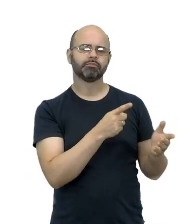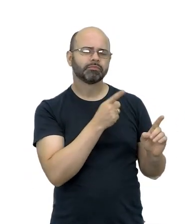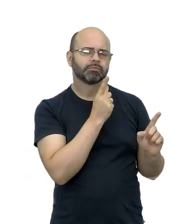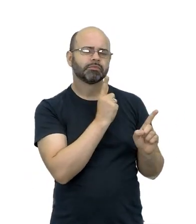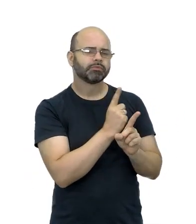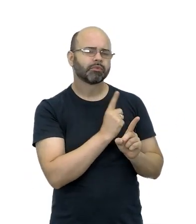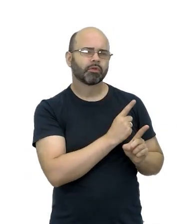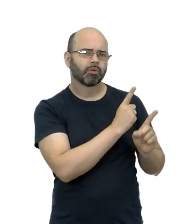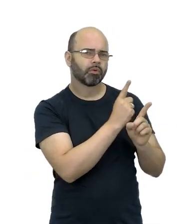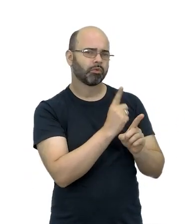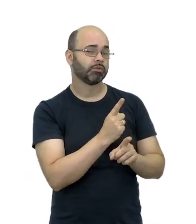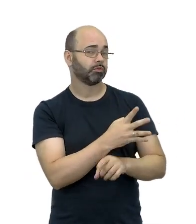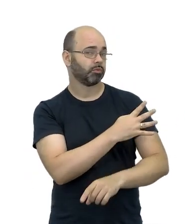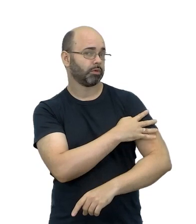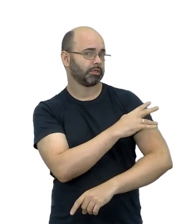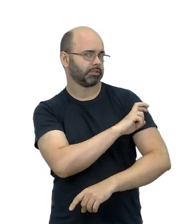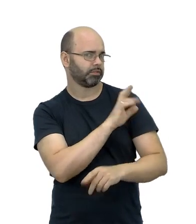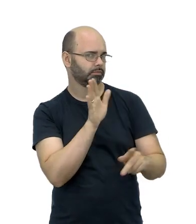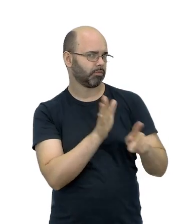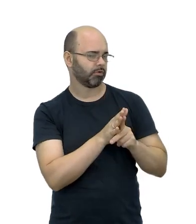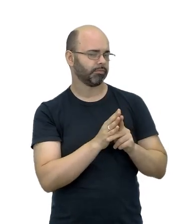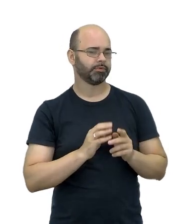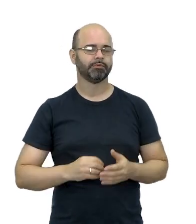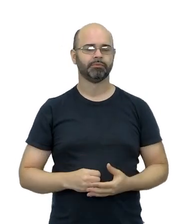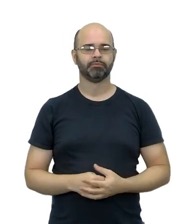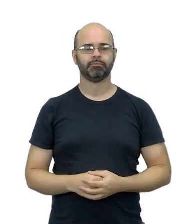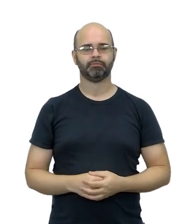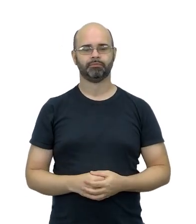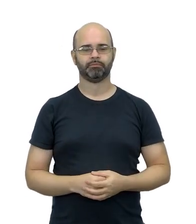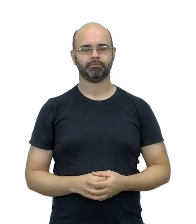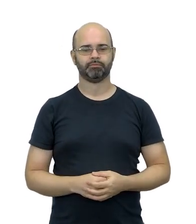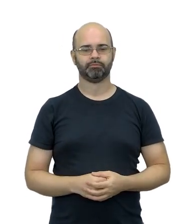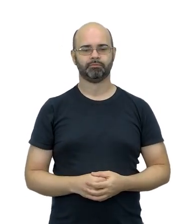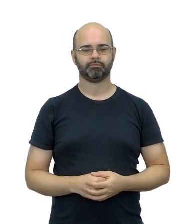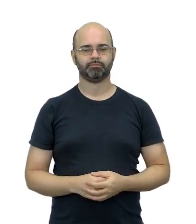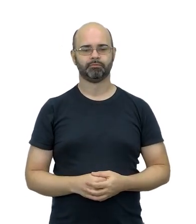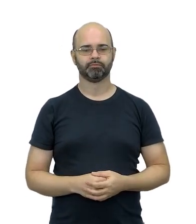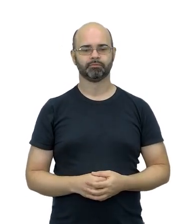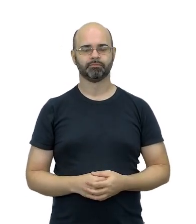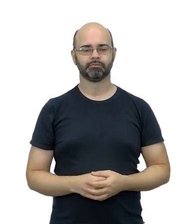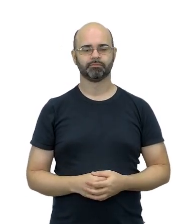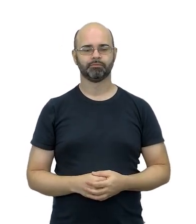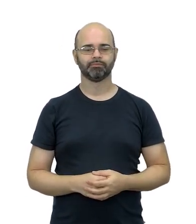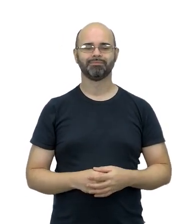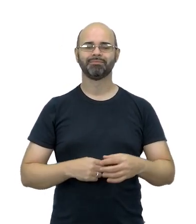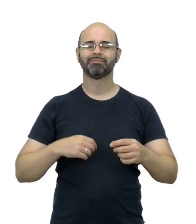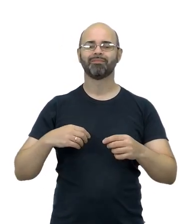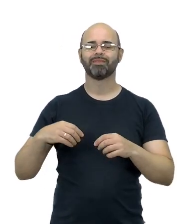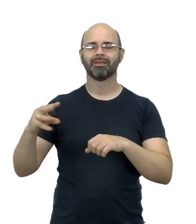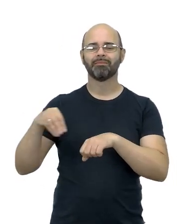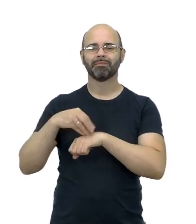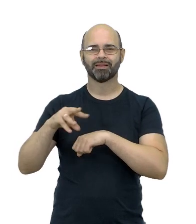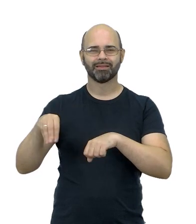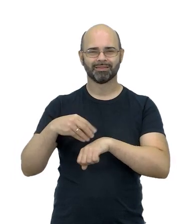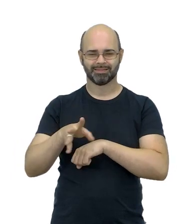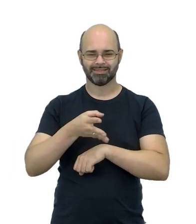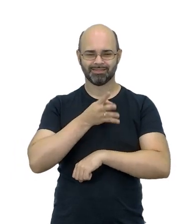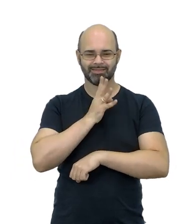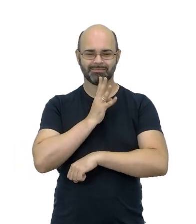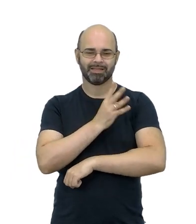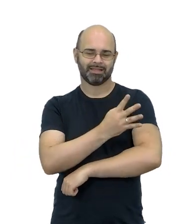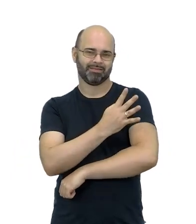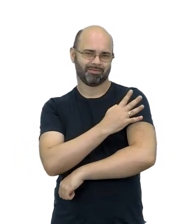quintos anos de escolaridade, e apresentar uma sugestão de trabalho com as pílulas de conhecimento para os quartos e